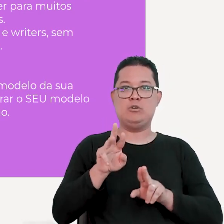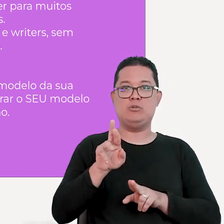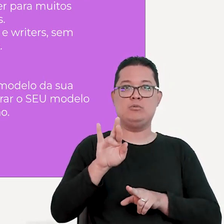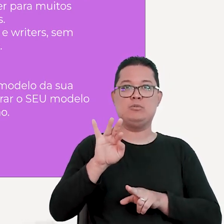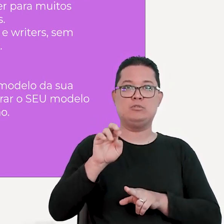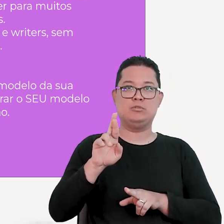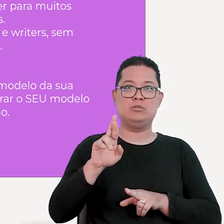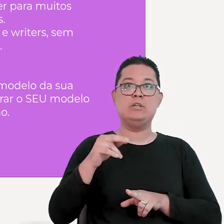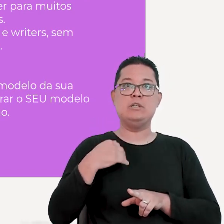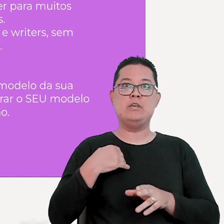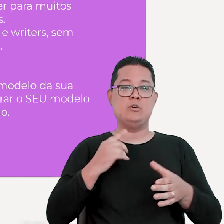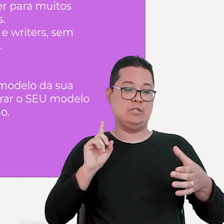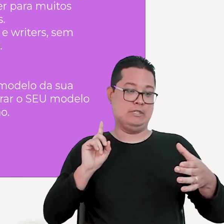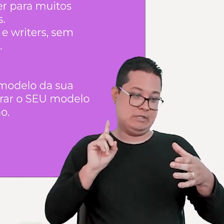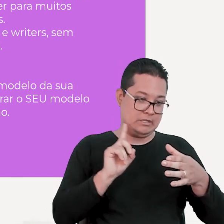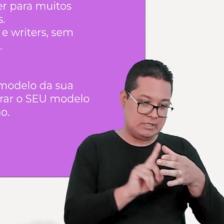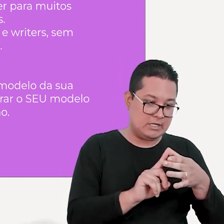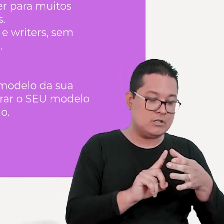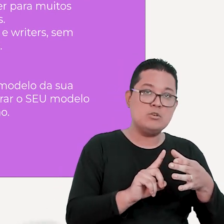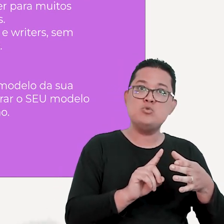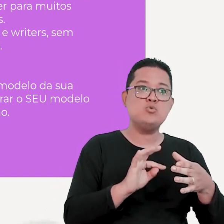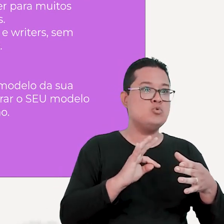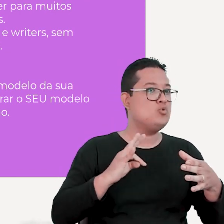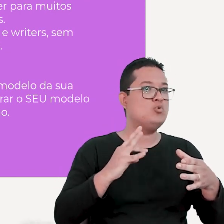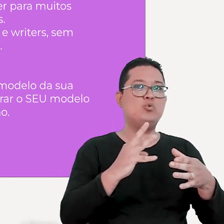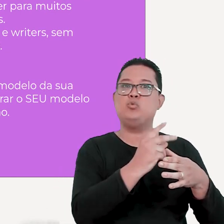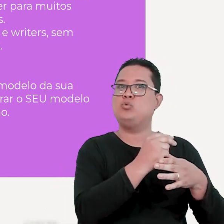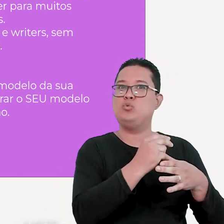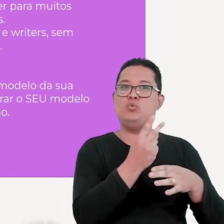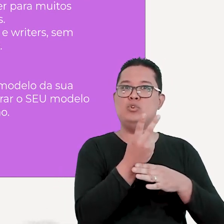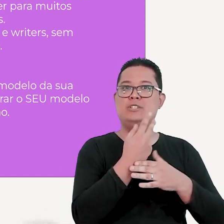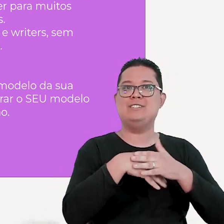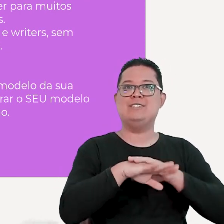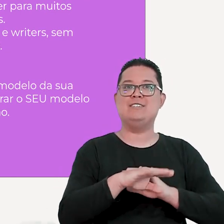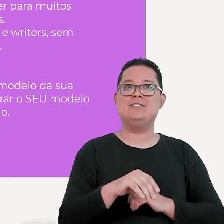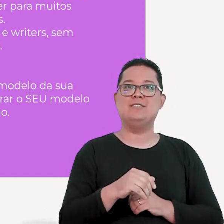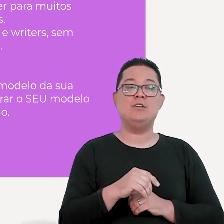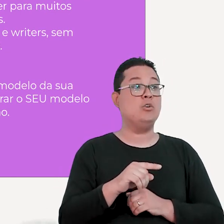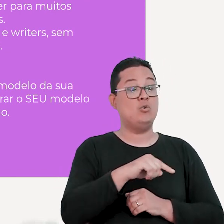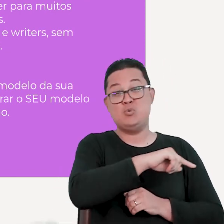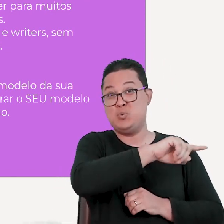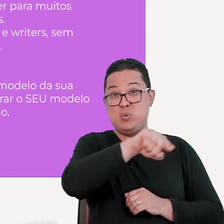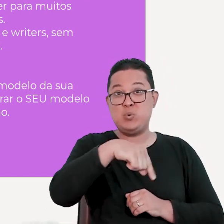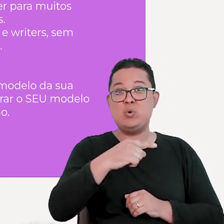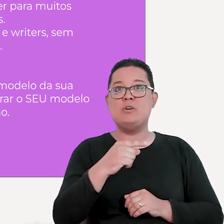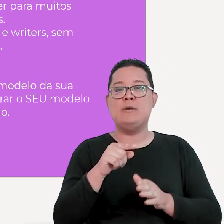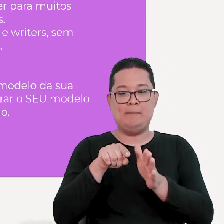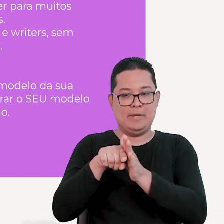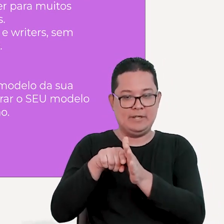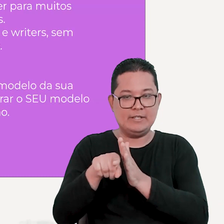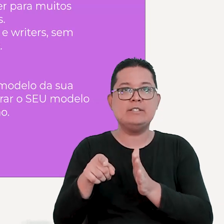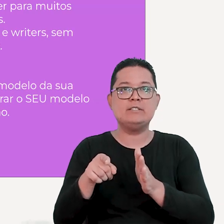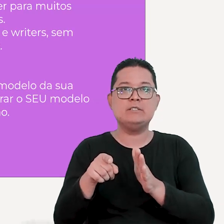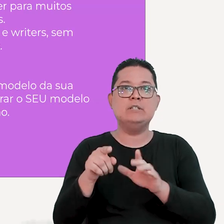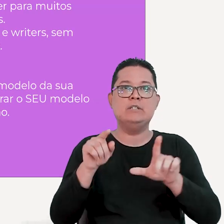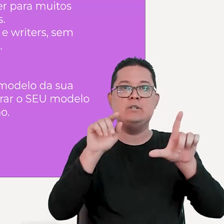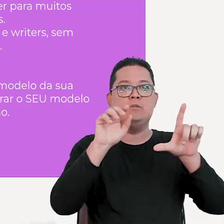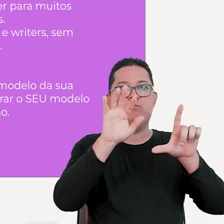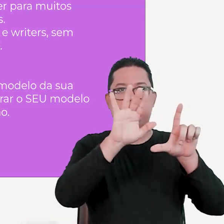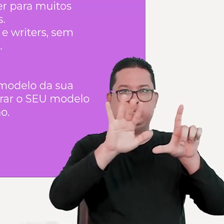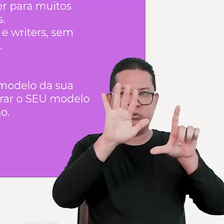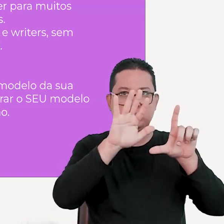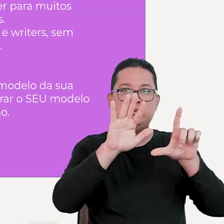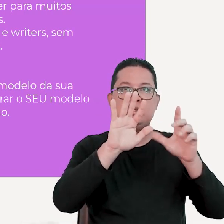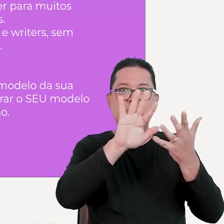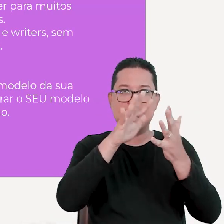todo formado de design. Então, o designer que fazia as pesquisas, que fazia a interface e que fazia o texto. Existe